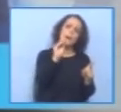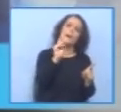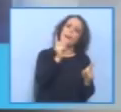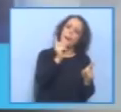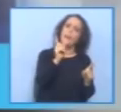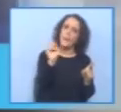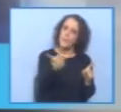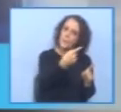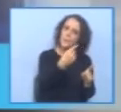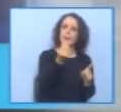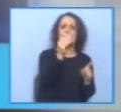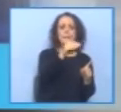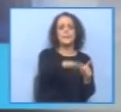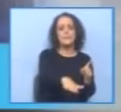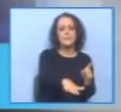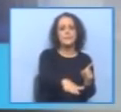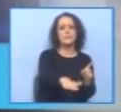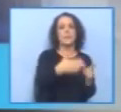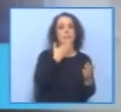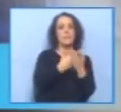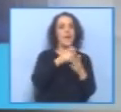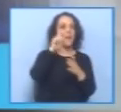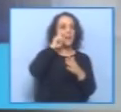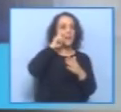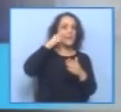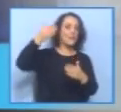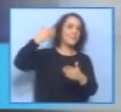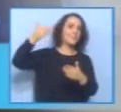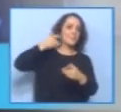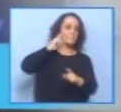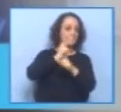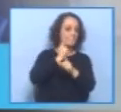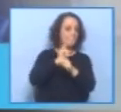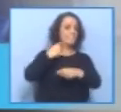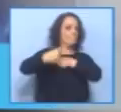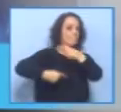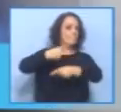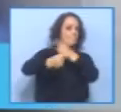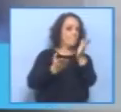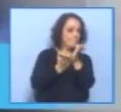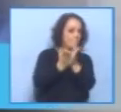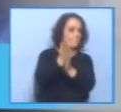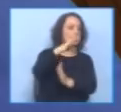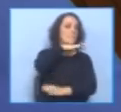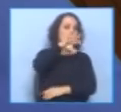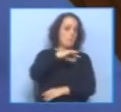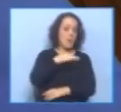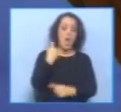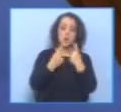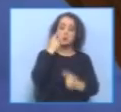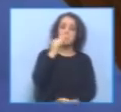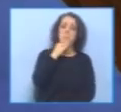é que ainda são os garantes desta tradição cristã, não é? Na família. E muitos pais até